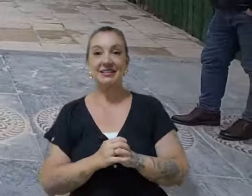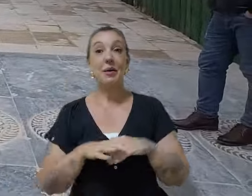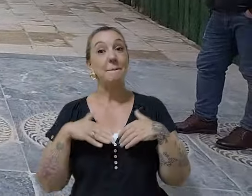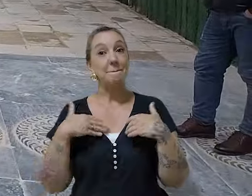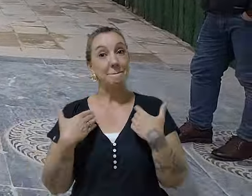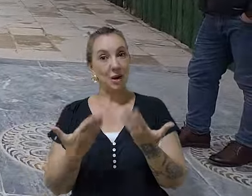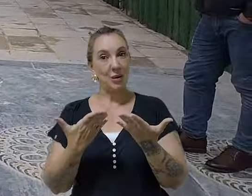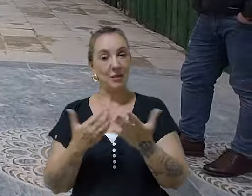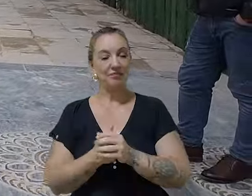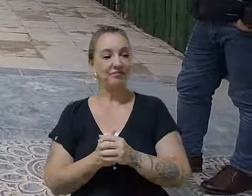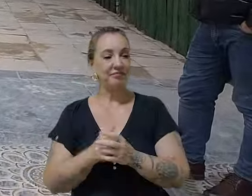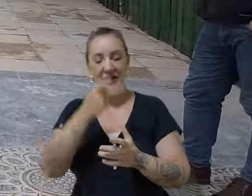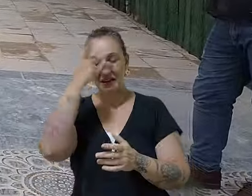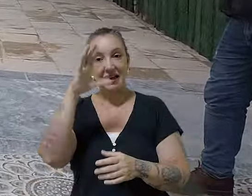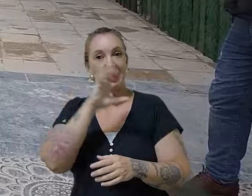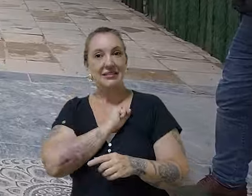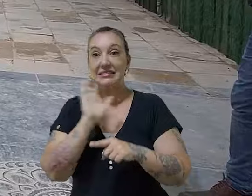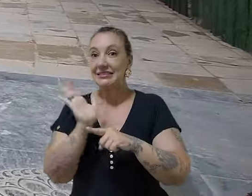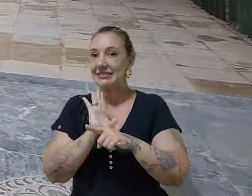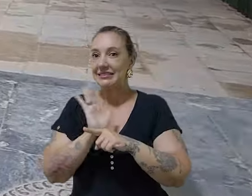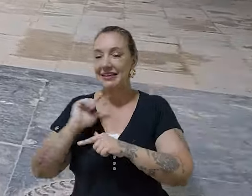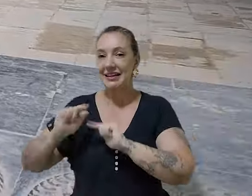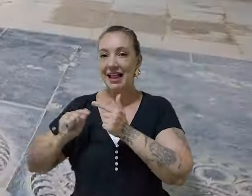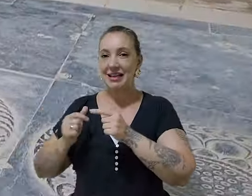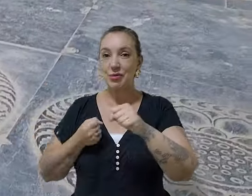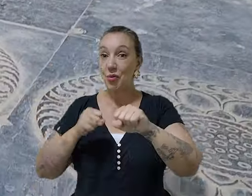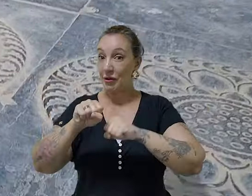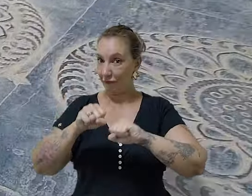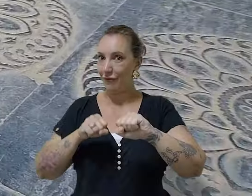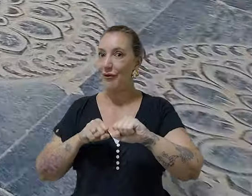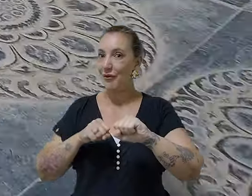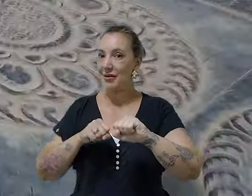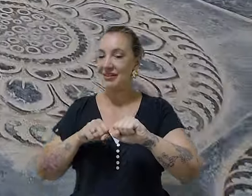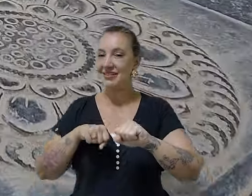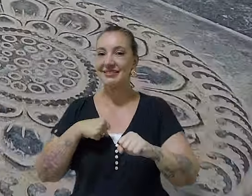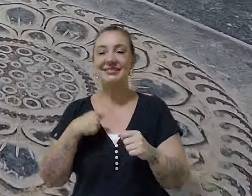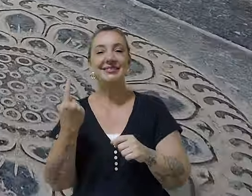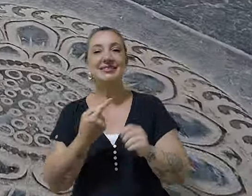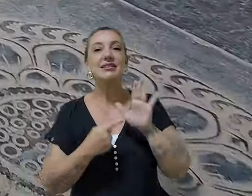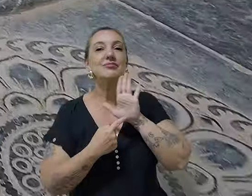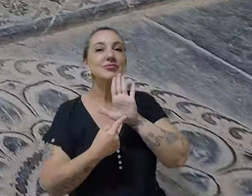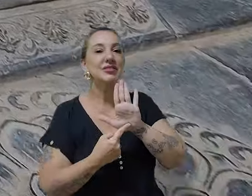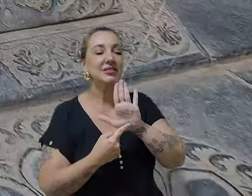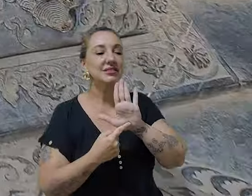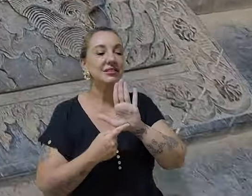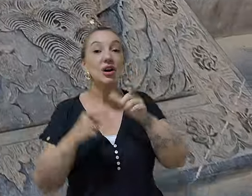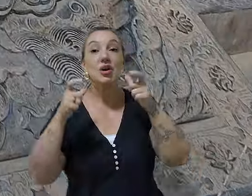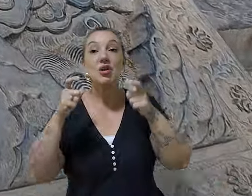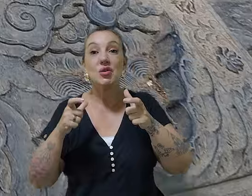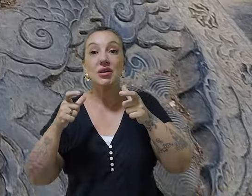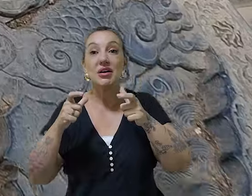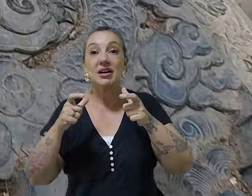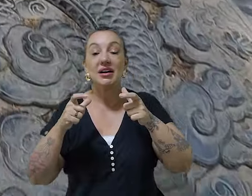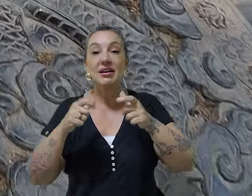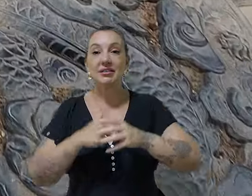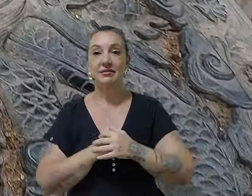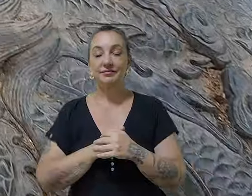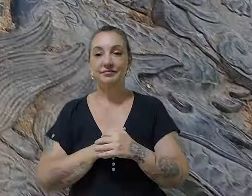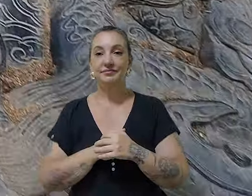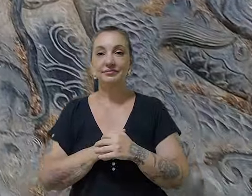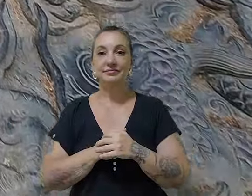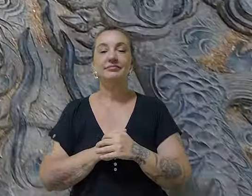Bom, para os amantes de filmes clássicos de Kung Fu, a gente vai mostrar um pavilhão agora aqui,